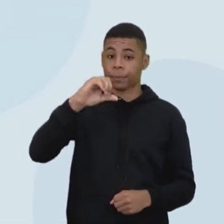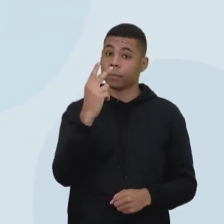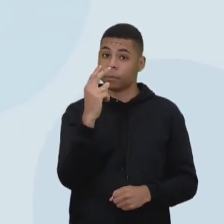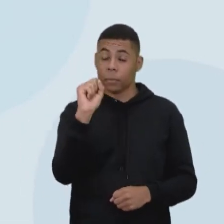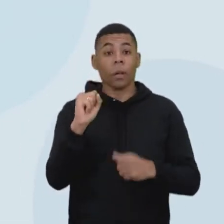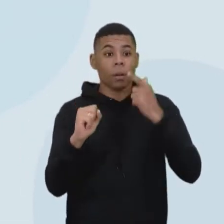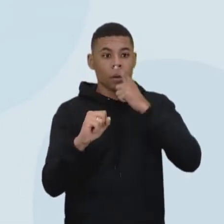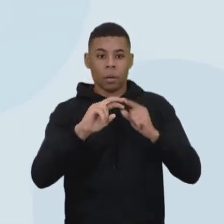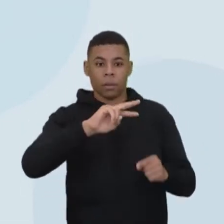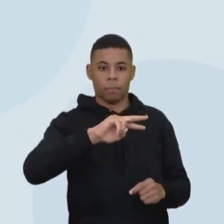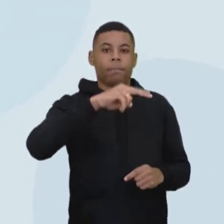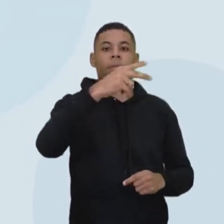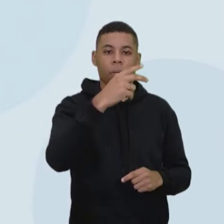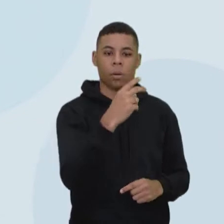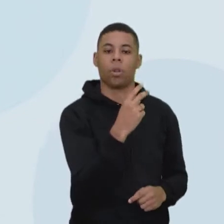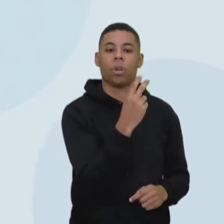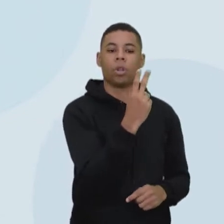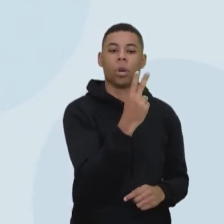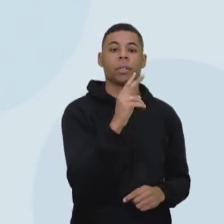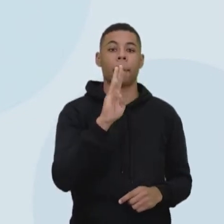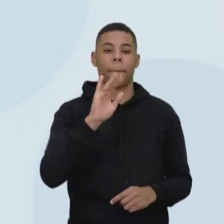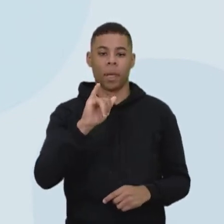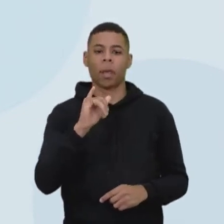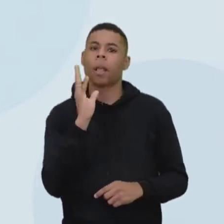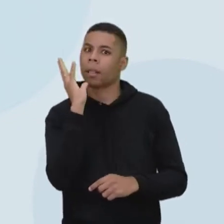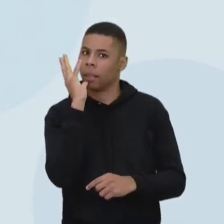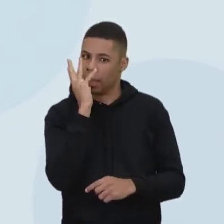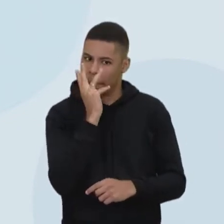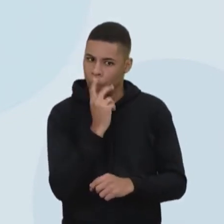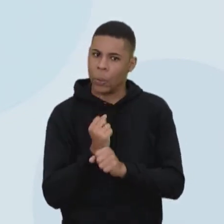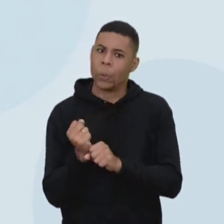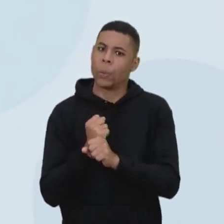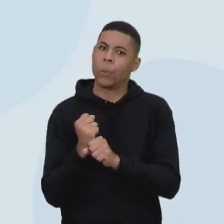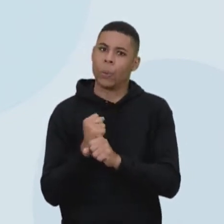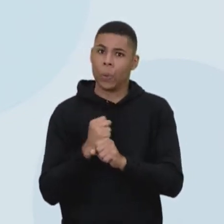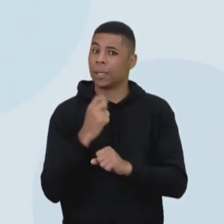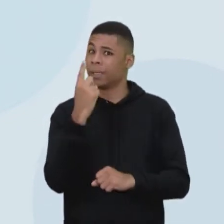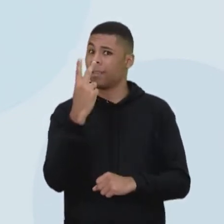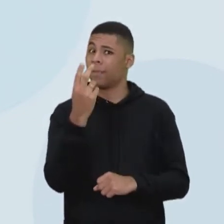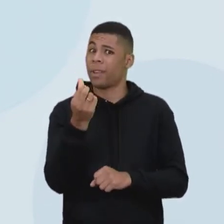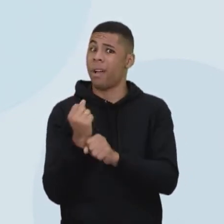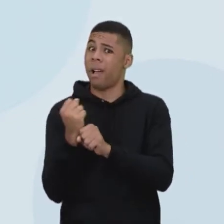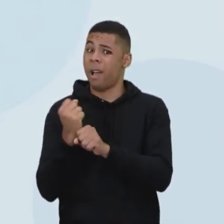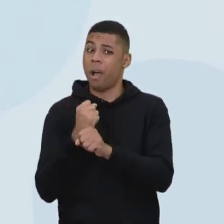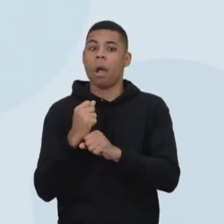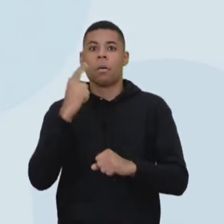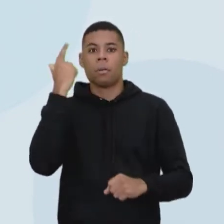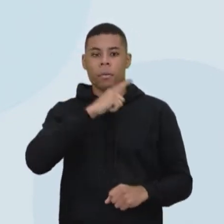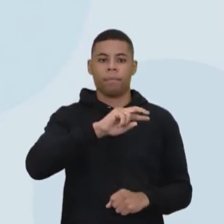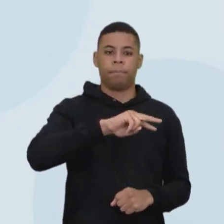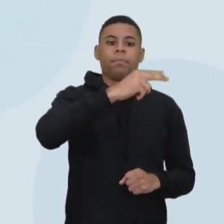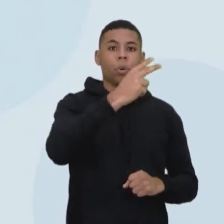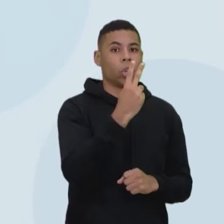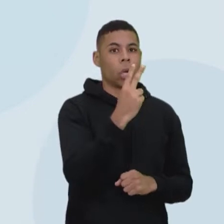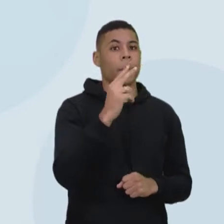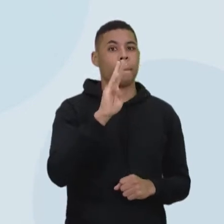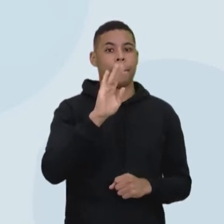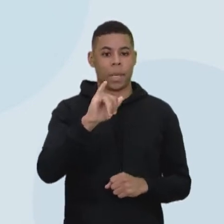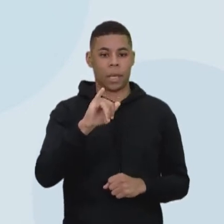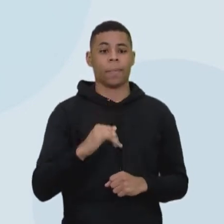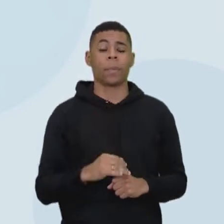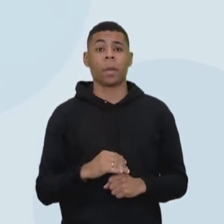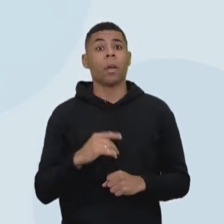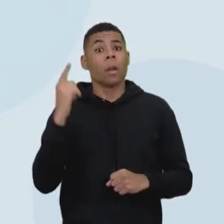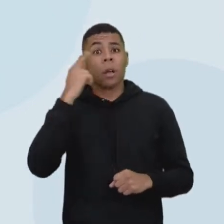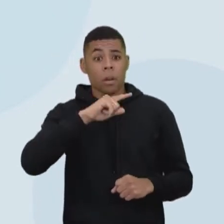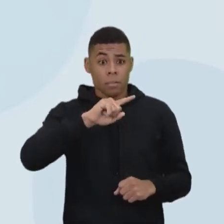levou 126 anos para dobrar a população. Né? Para chegar a 3 bilhões, levou aí 33